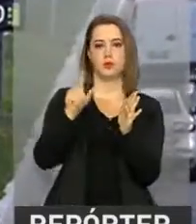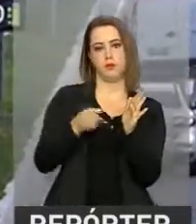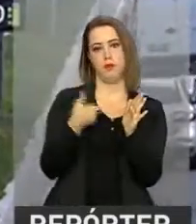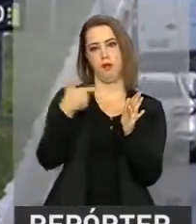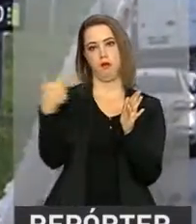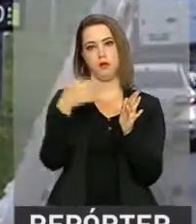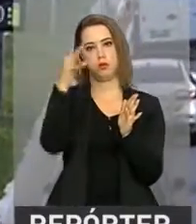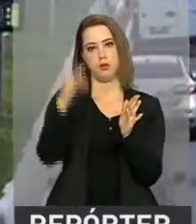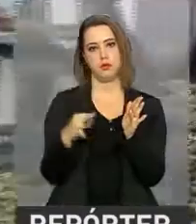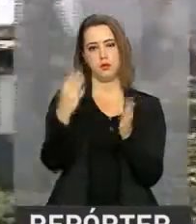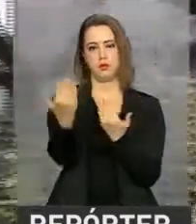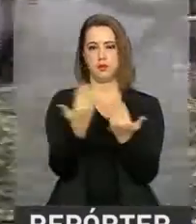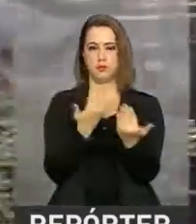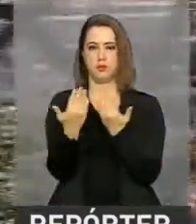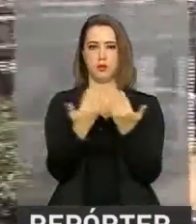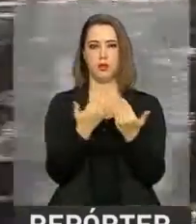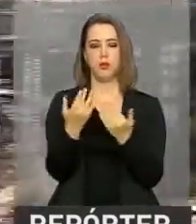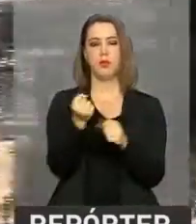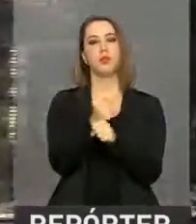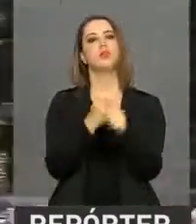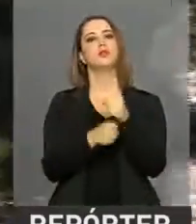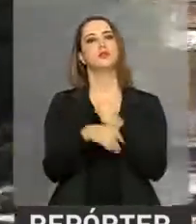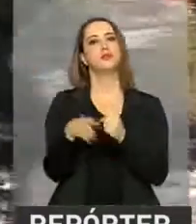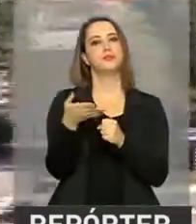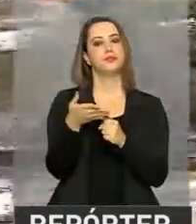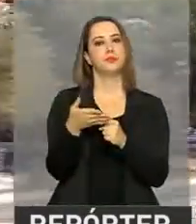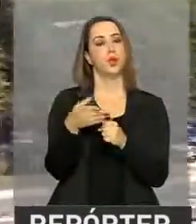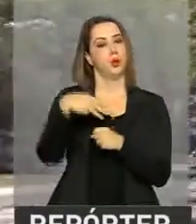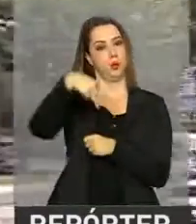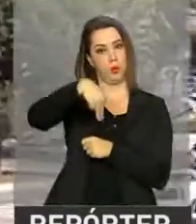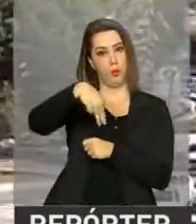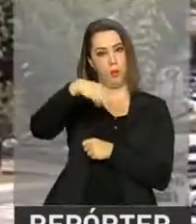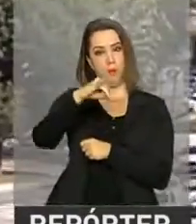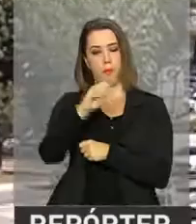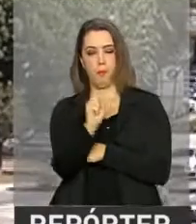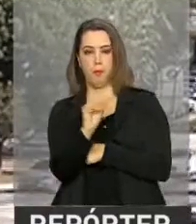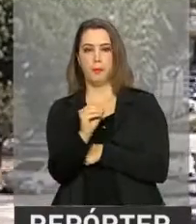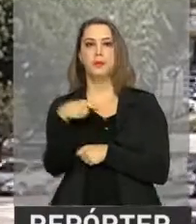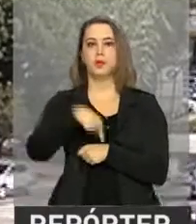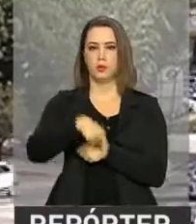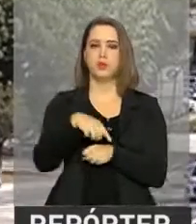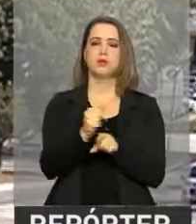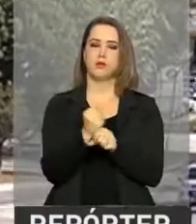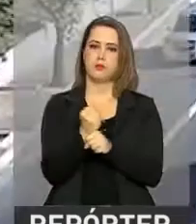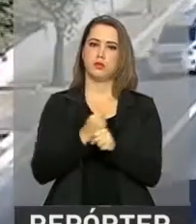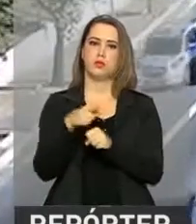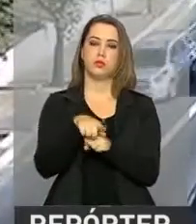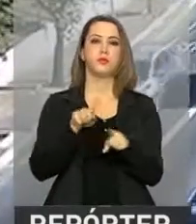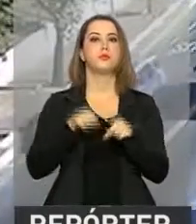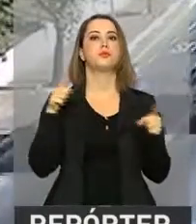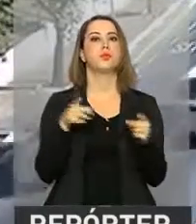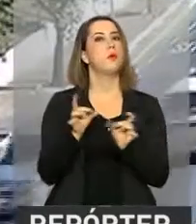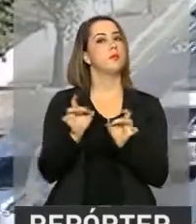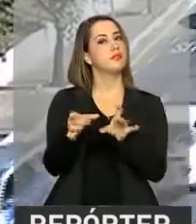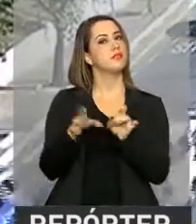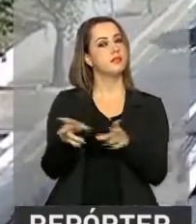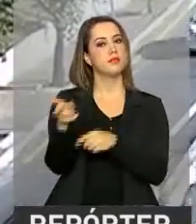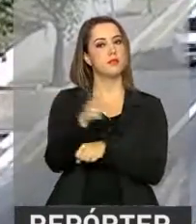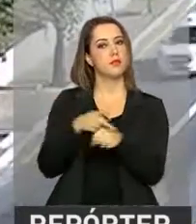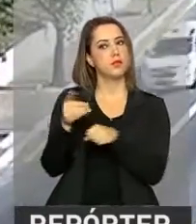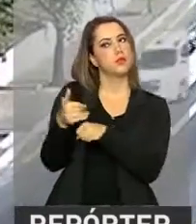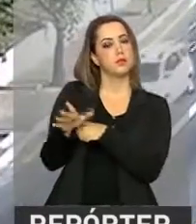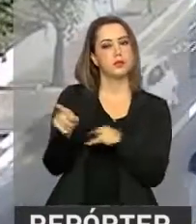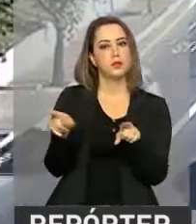comparado a maio de 2016 mas a melhora no mercado interno eo crescimento nas exportações devem